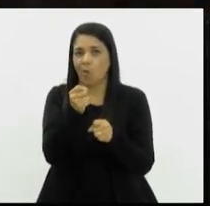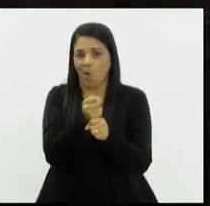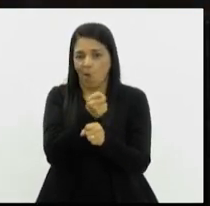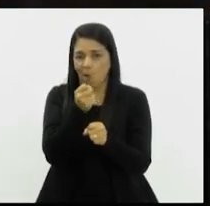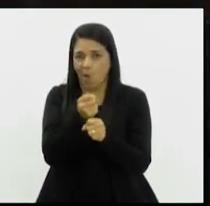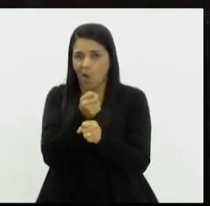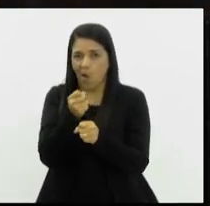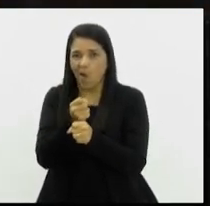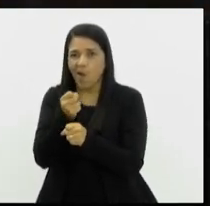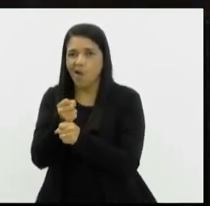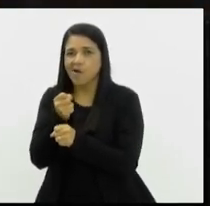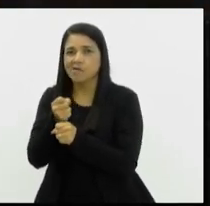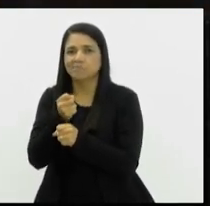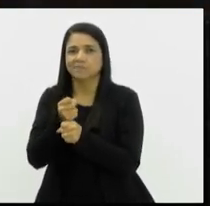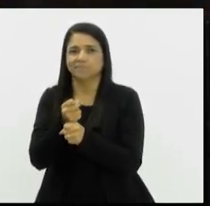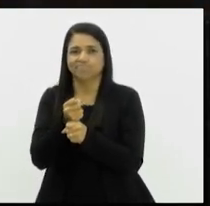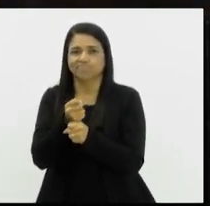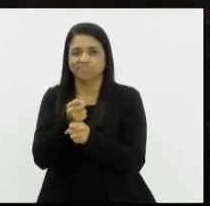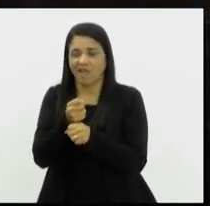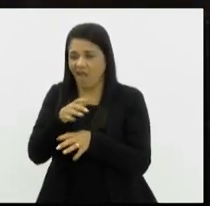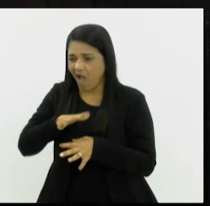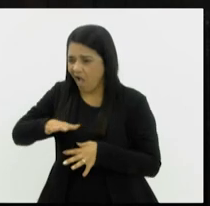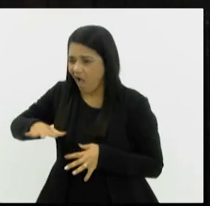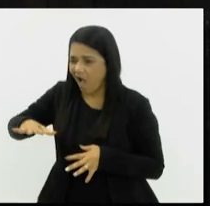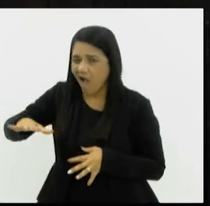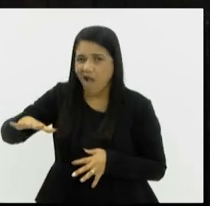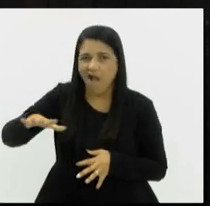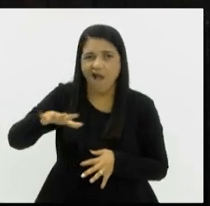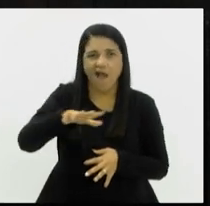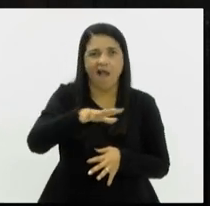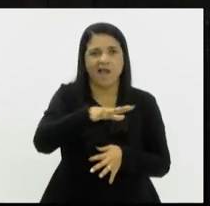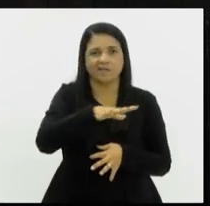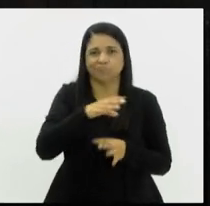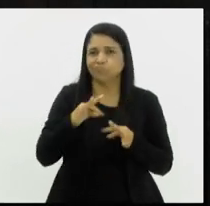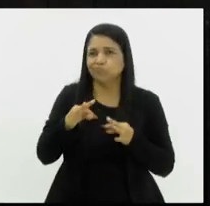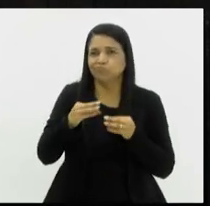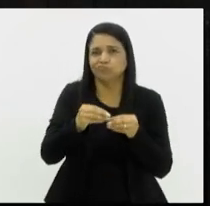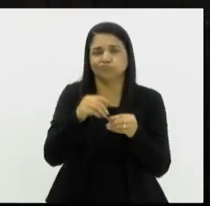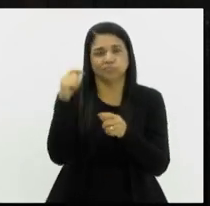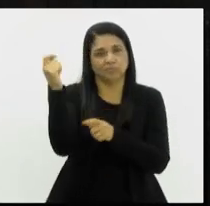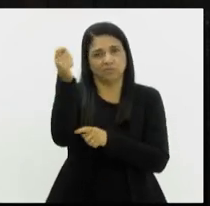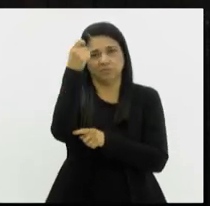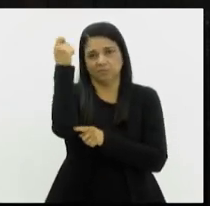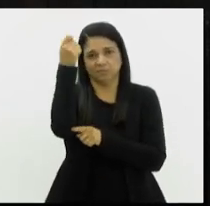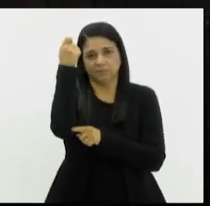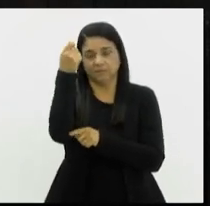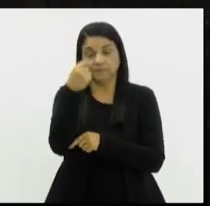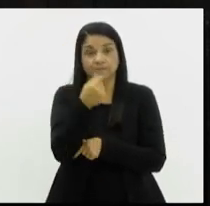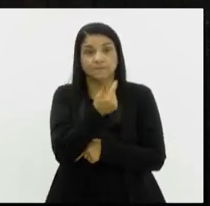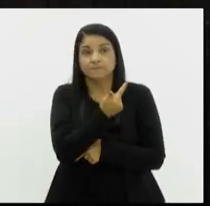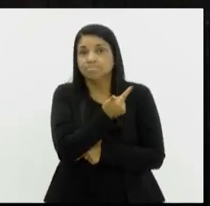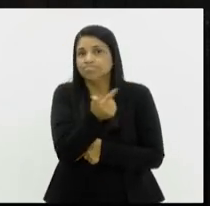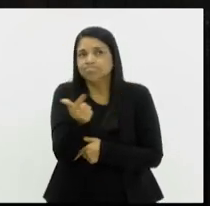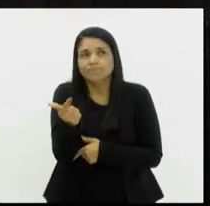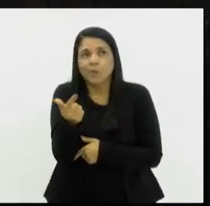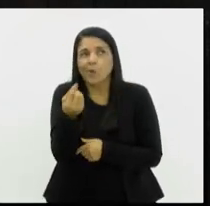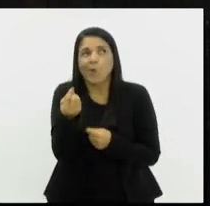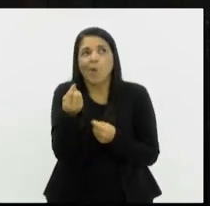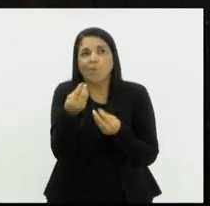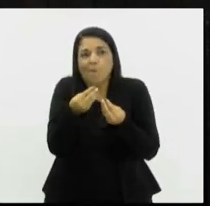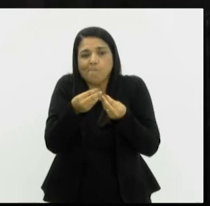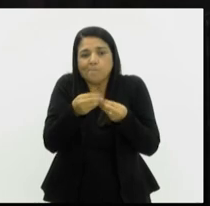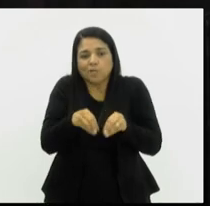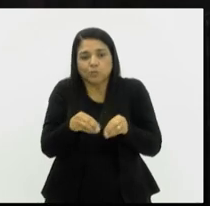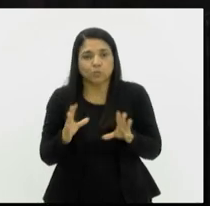recuperado em todas as áreas. Não se tem ainda nem a ordem de grandeza dos